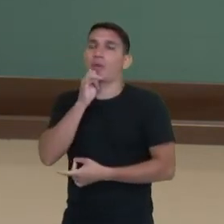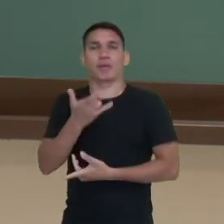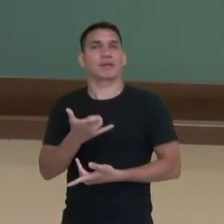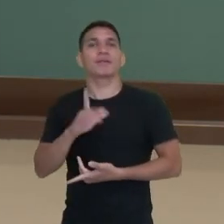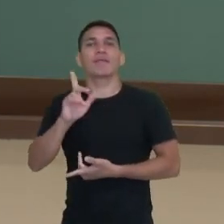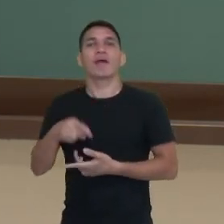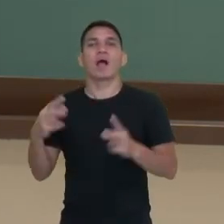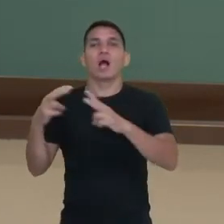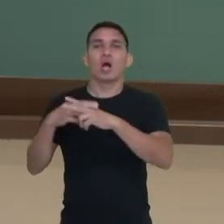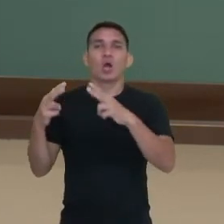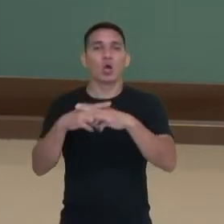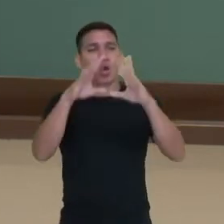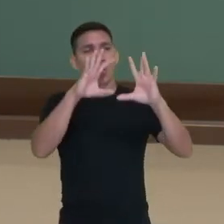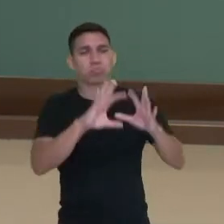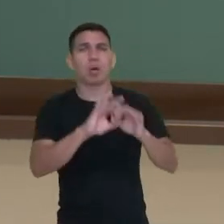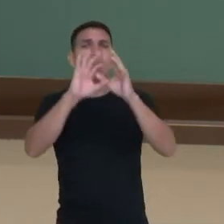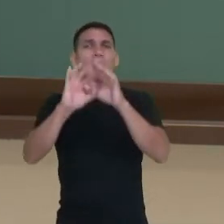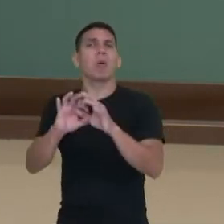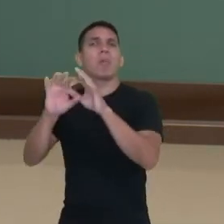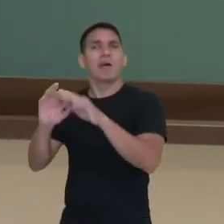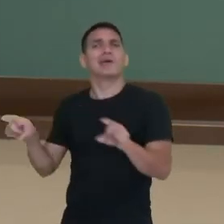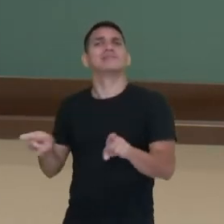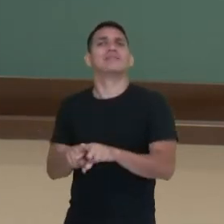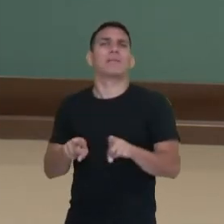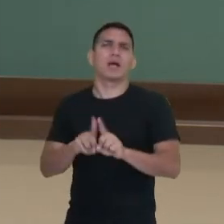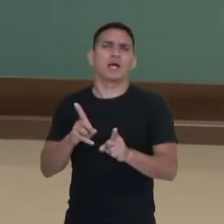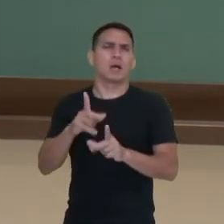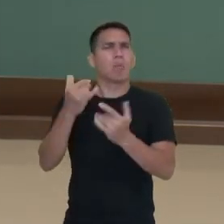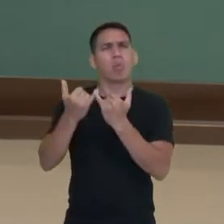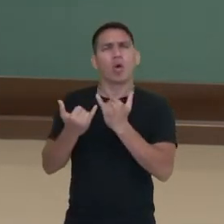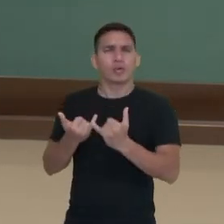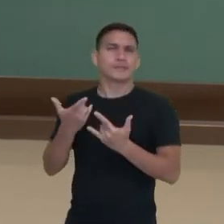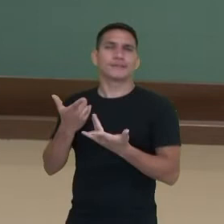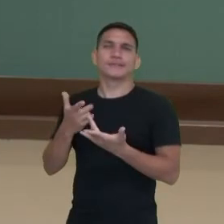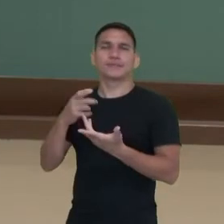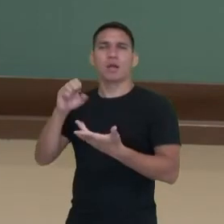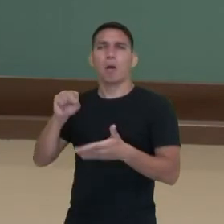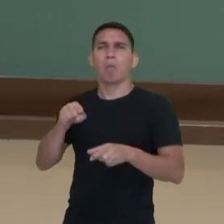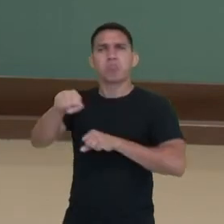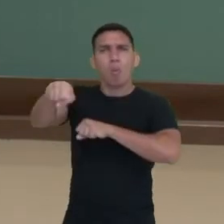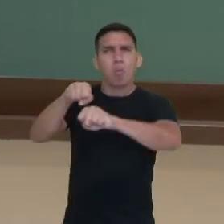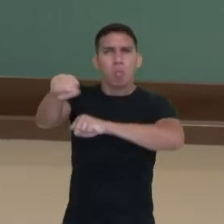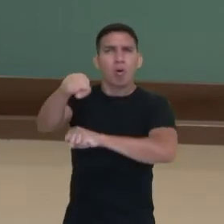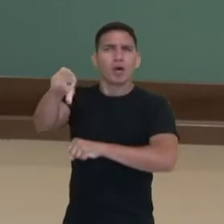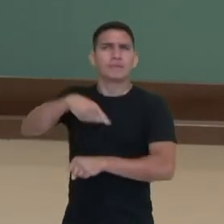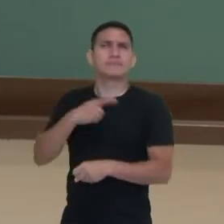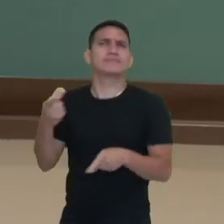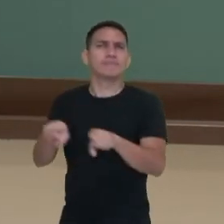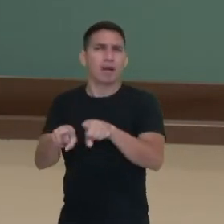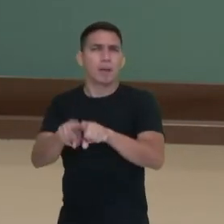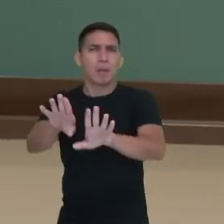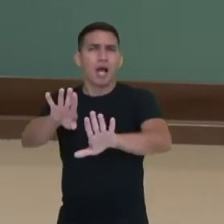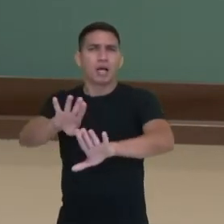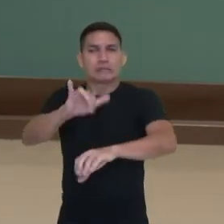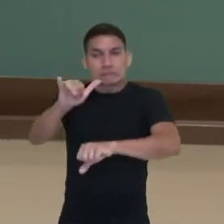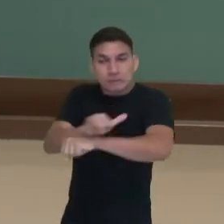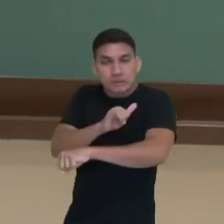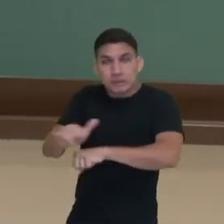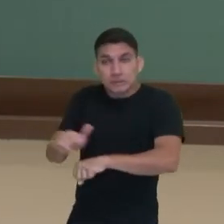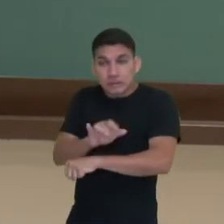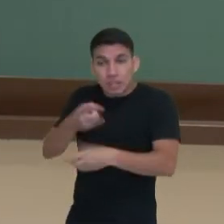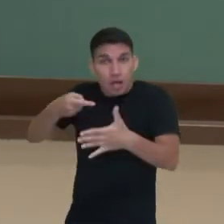olímpica, como é talvez um pouquinho o boxe, a gente pode dizer, tá? Mas não é uma técnica